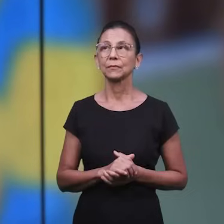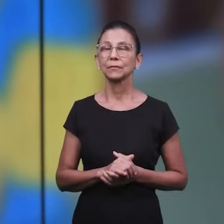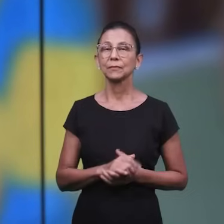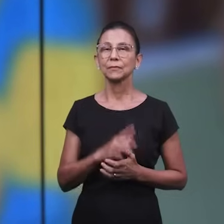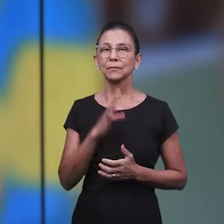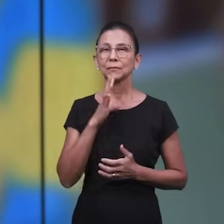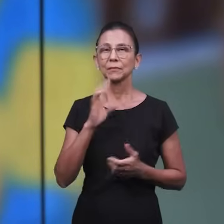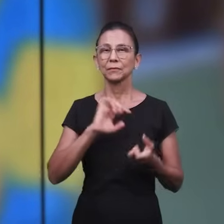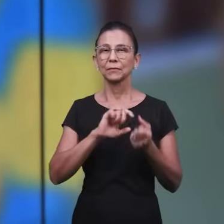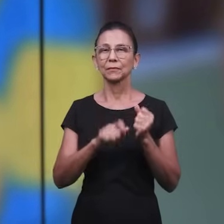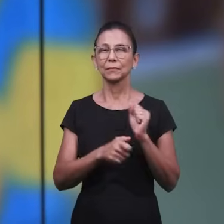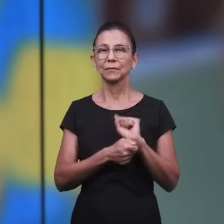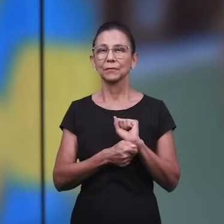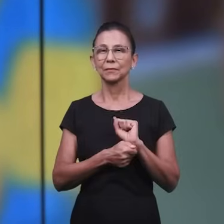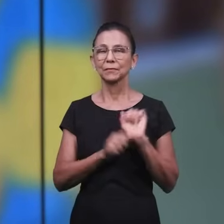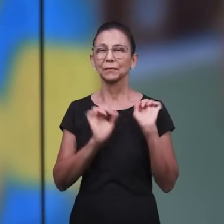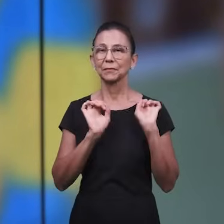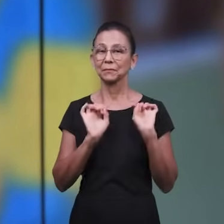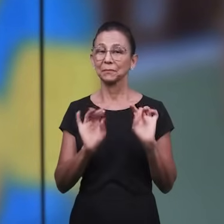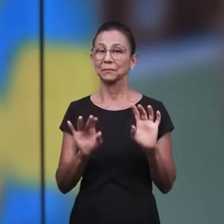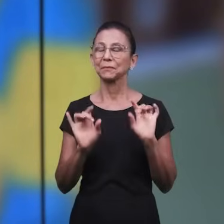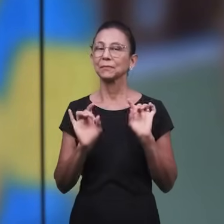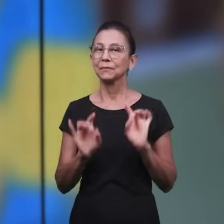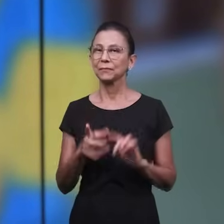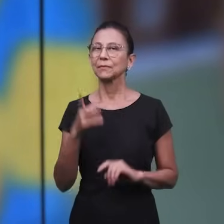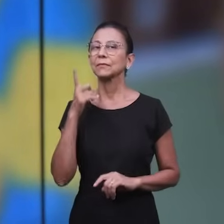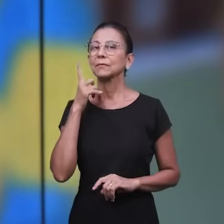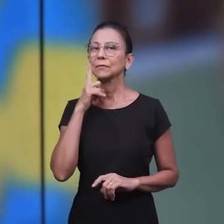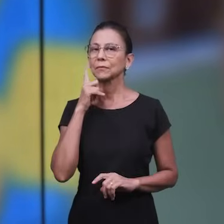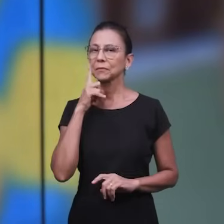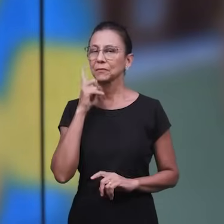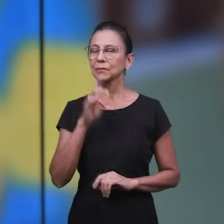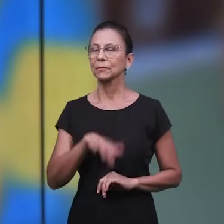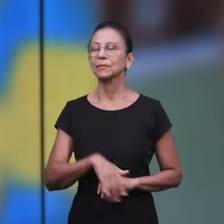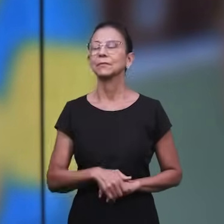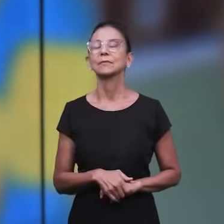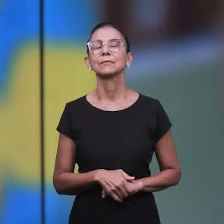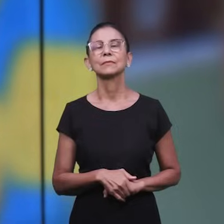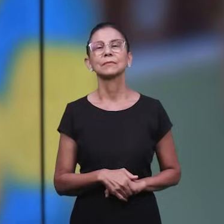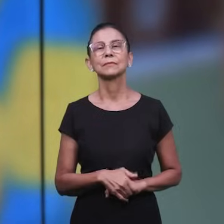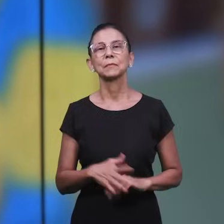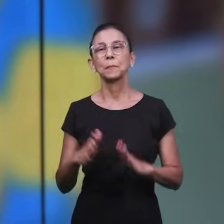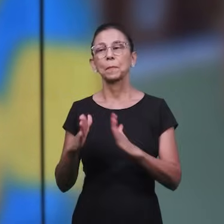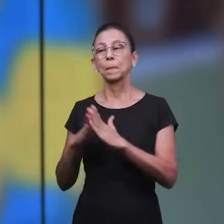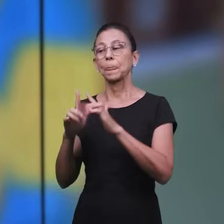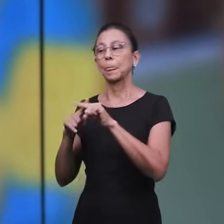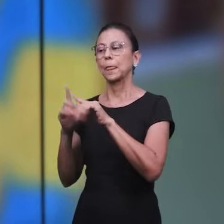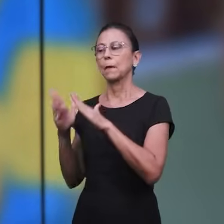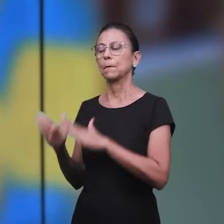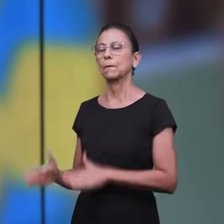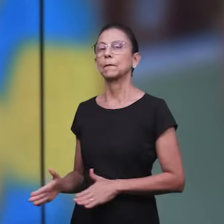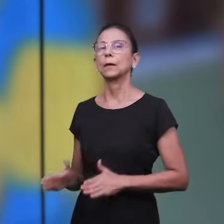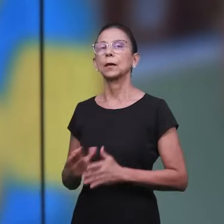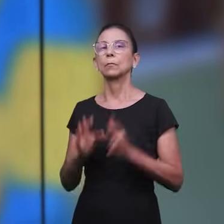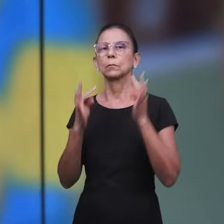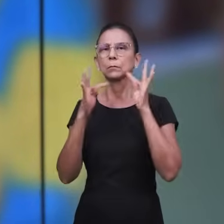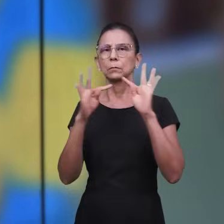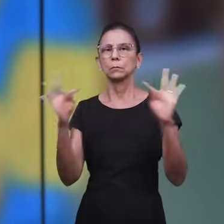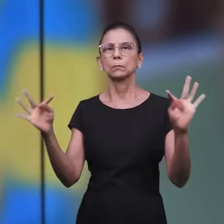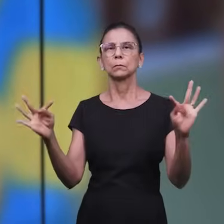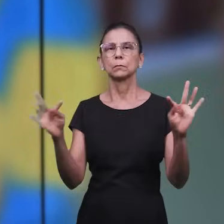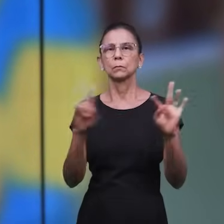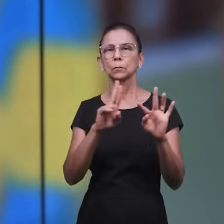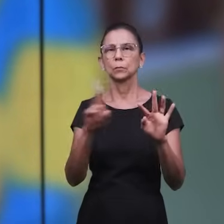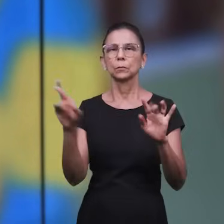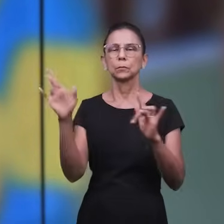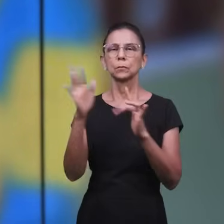revelar. Veremos por meio dessa aula que a Igreja Fiel, que testemunha do nome do Senhor, é mais do